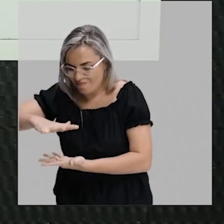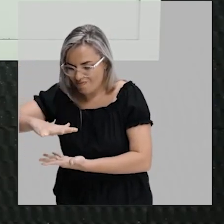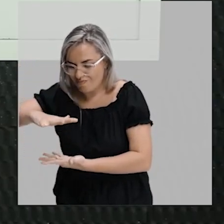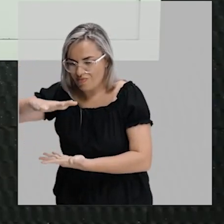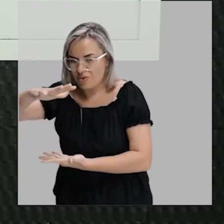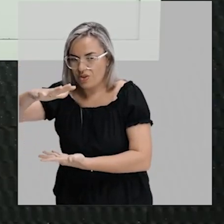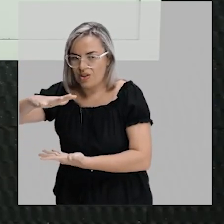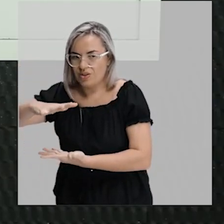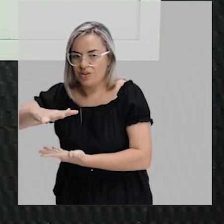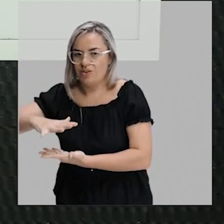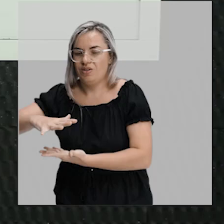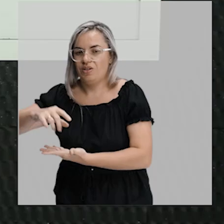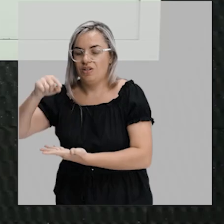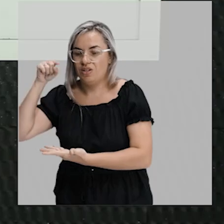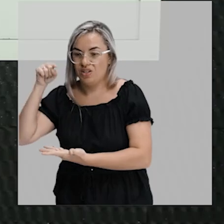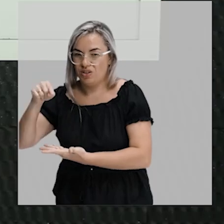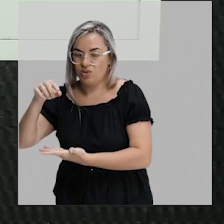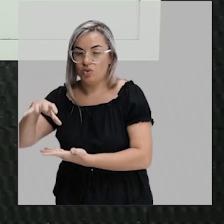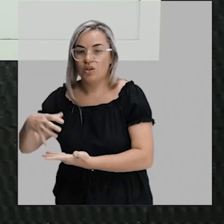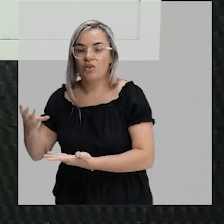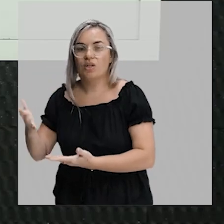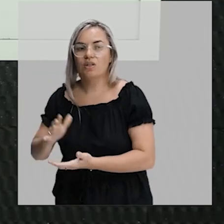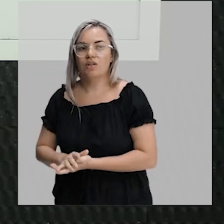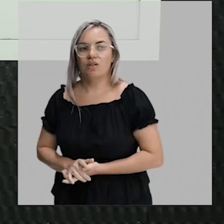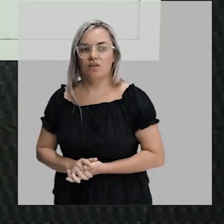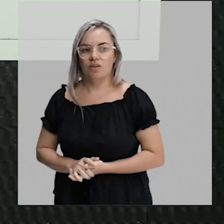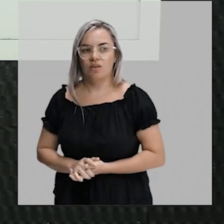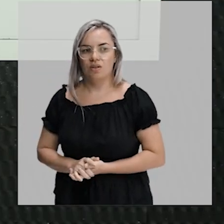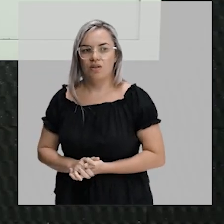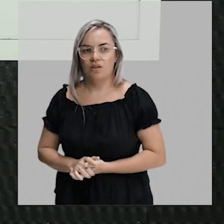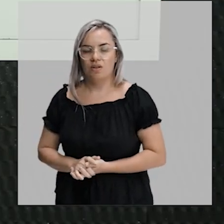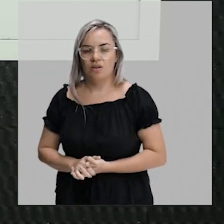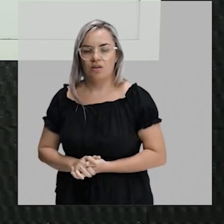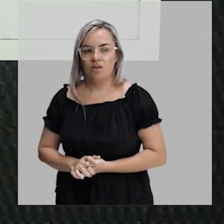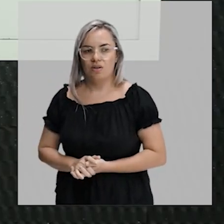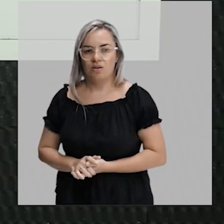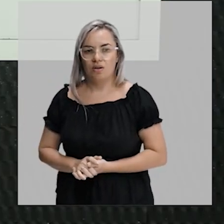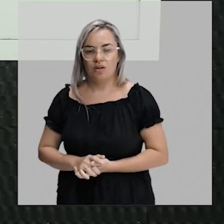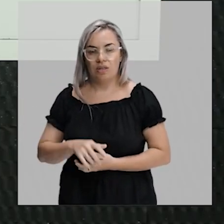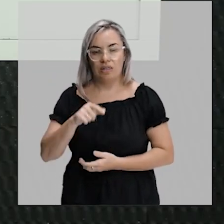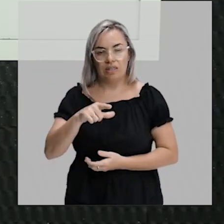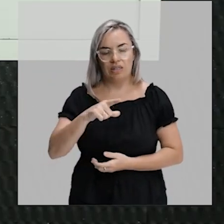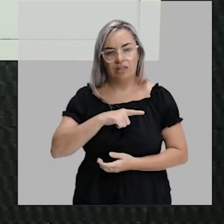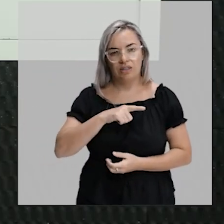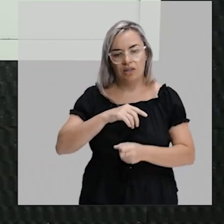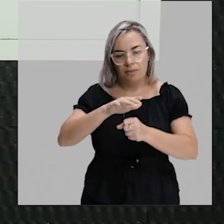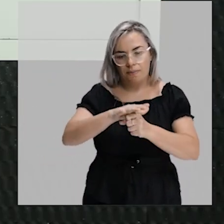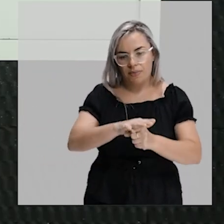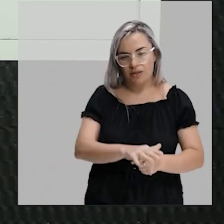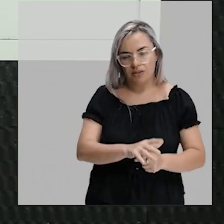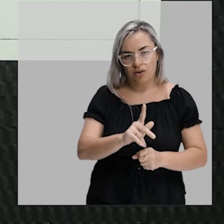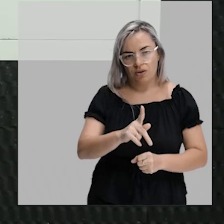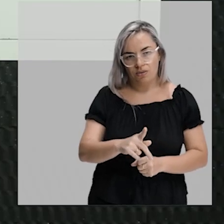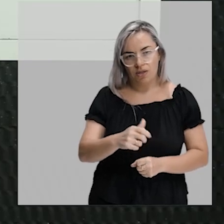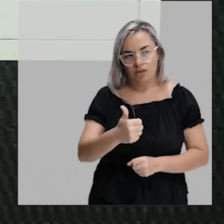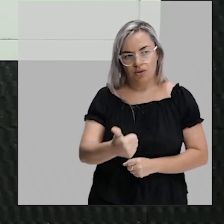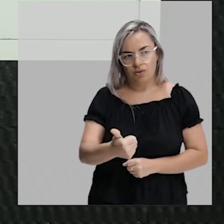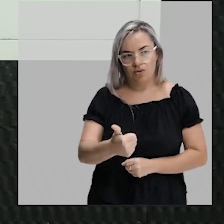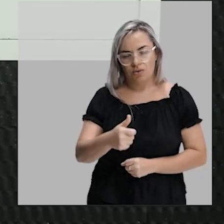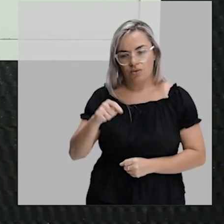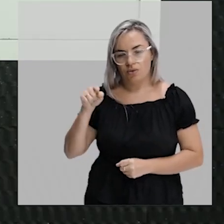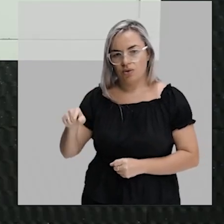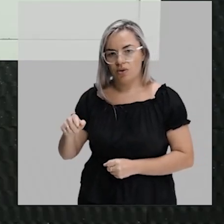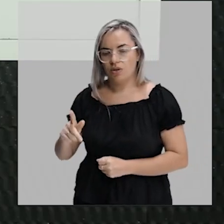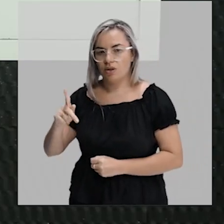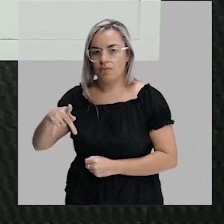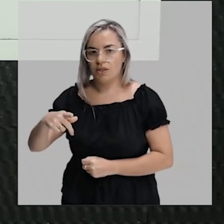a pressão, ok? Então eu tenho aqui pressão 1 e pressão 2. No caso, a pressão 2 ela vai